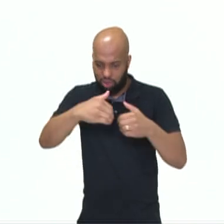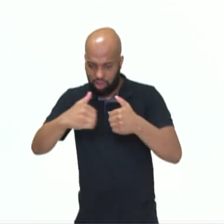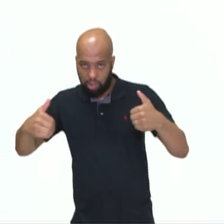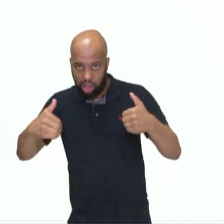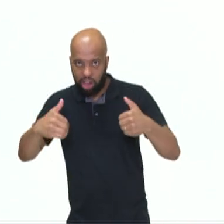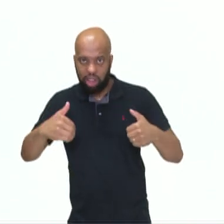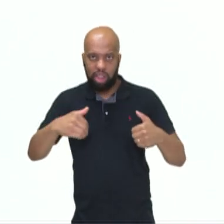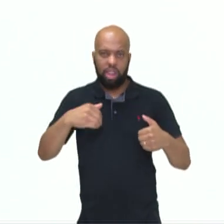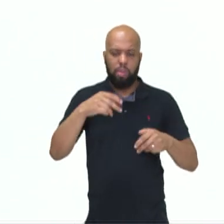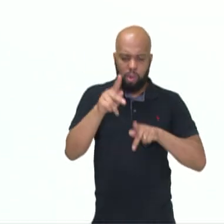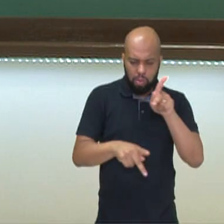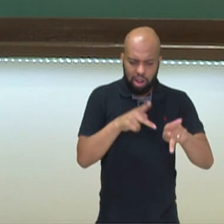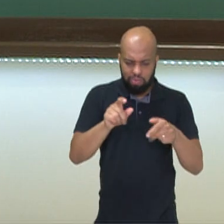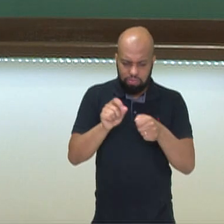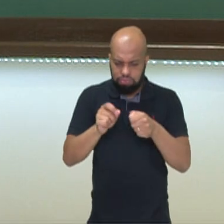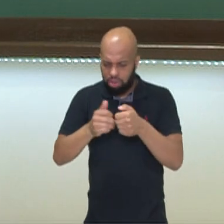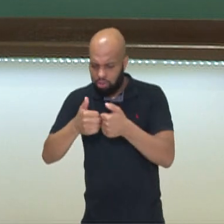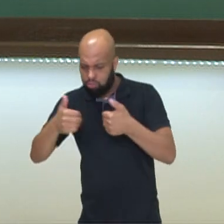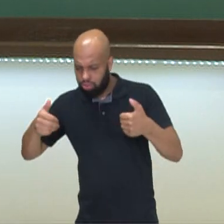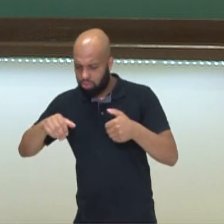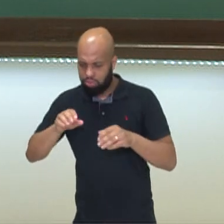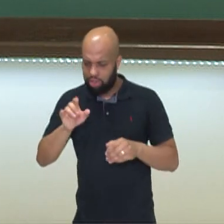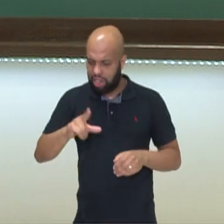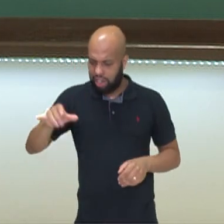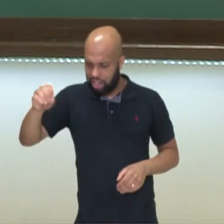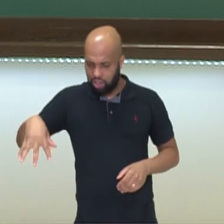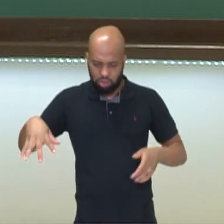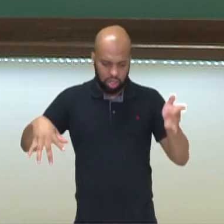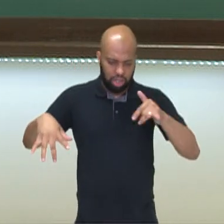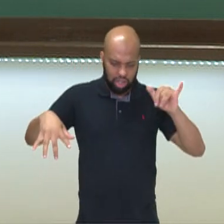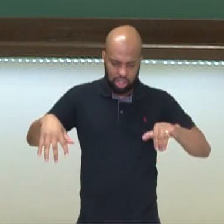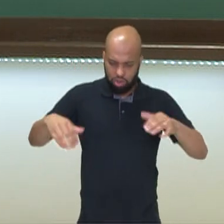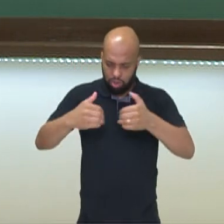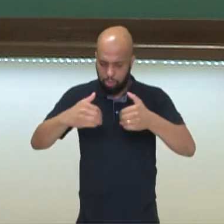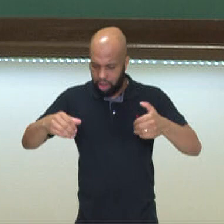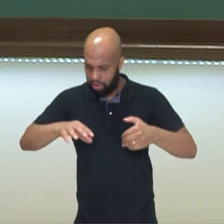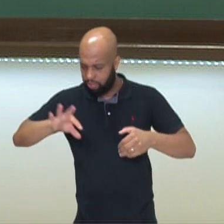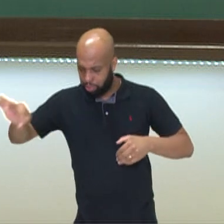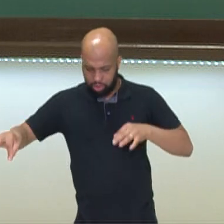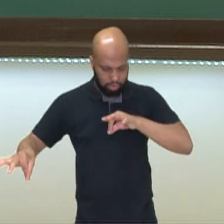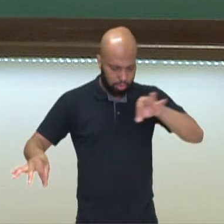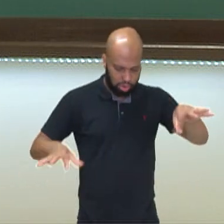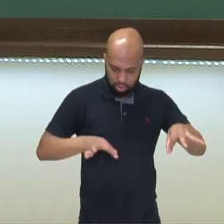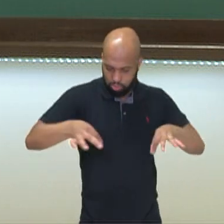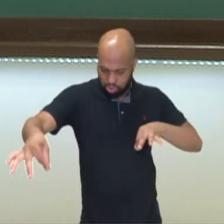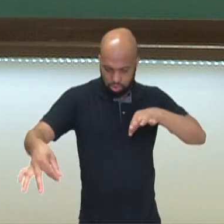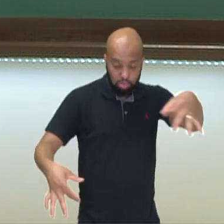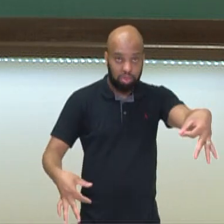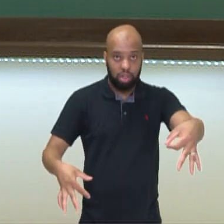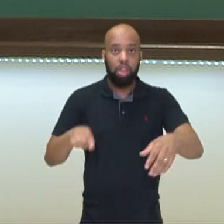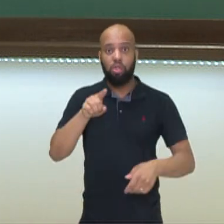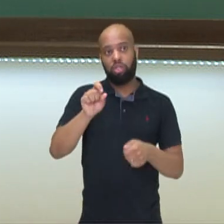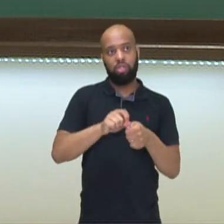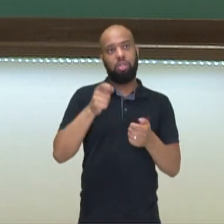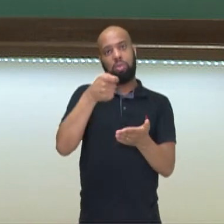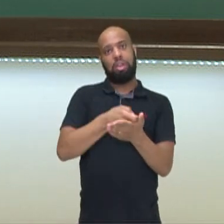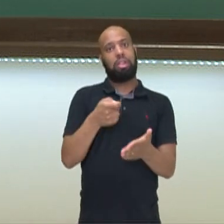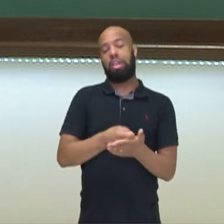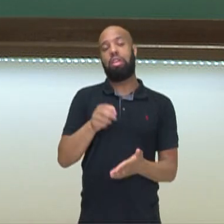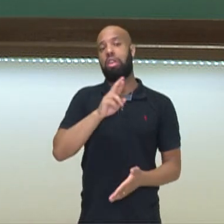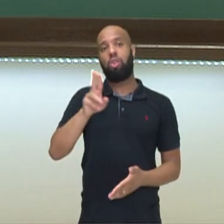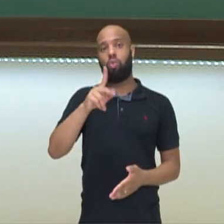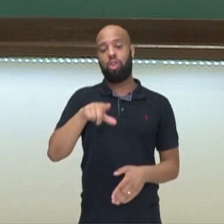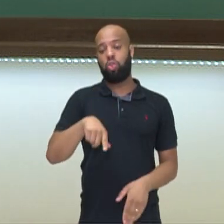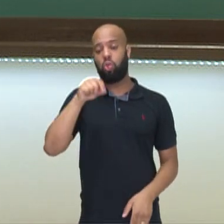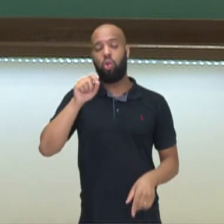do lixo? Então, assim, essa é uma atividade que você vai fazer aí, né? Ela não é obrigatória, ela é